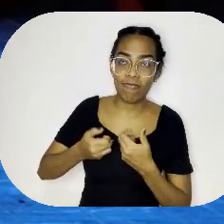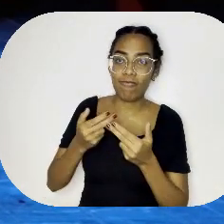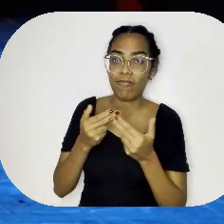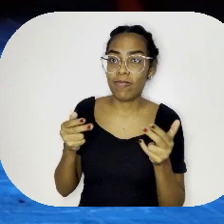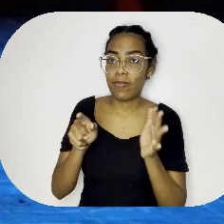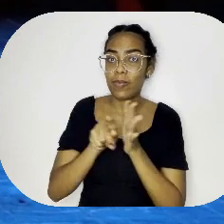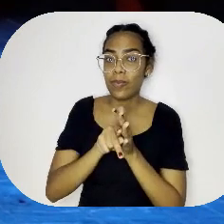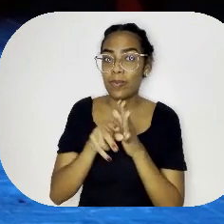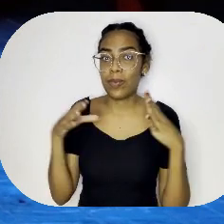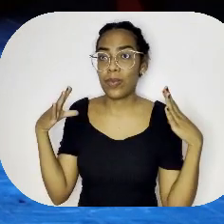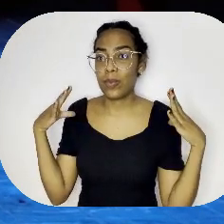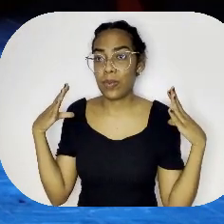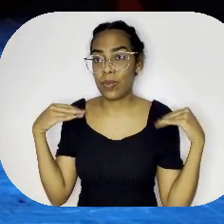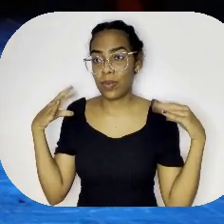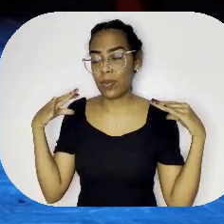Os poemas,